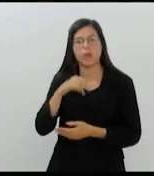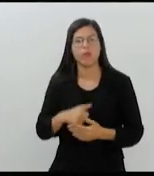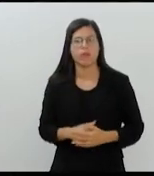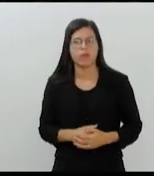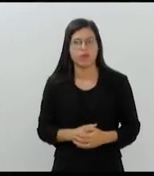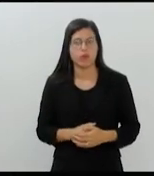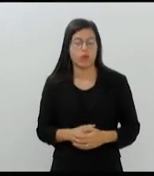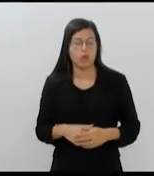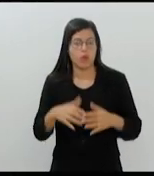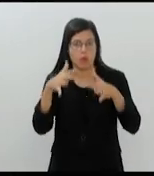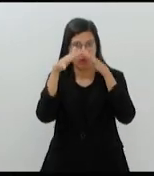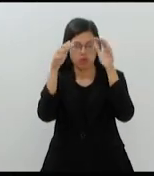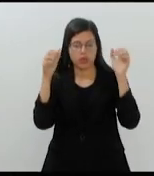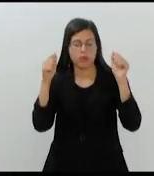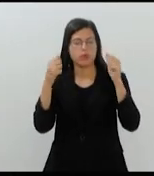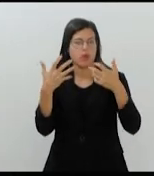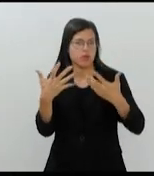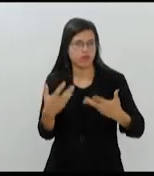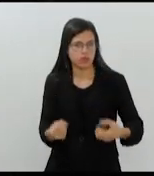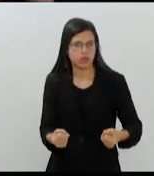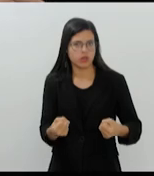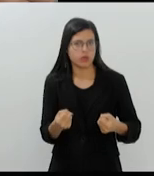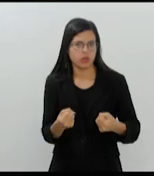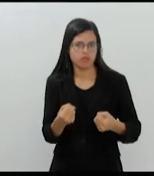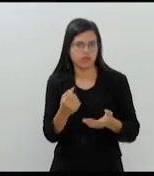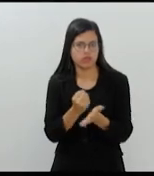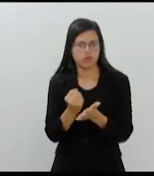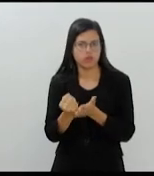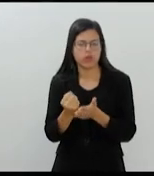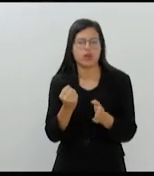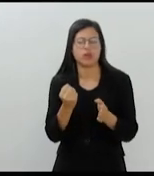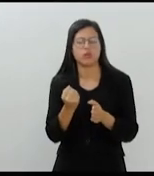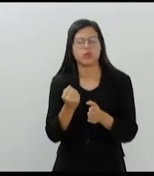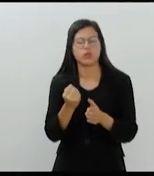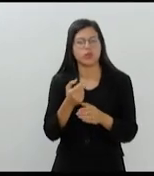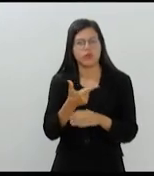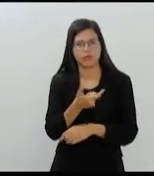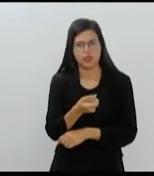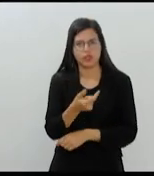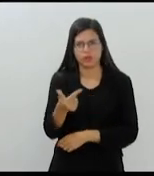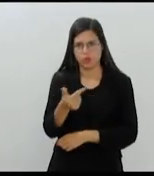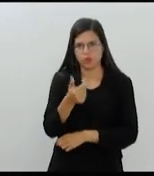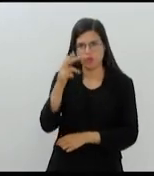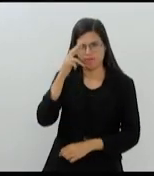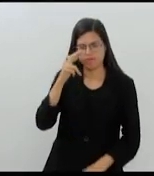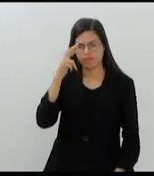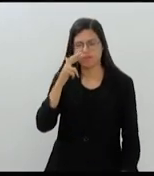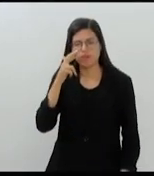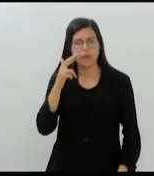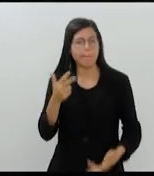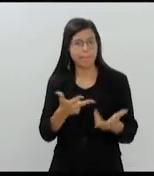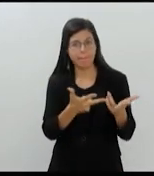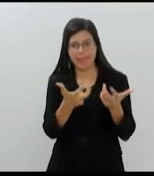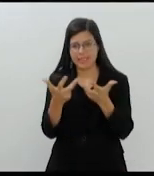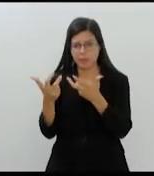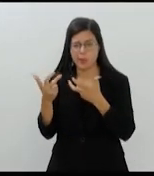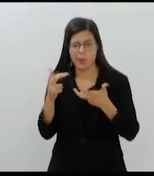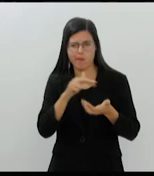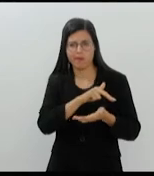tribunal auditou o contrato de 22, constatou uma série de